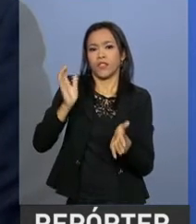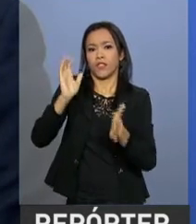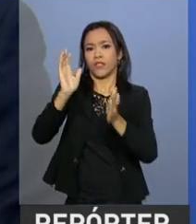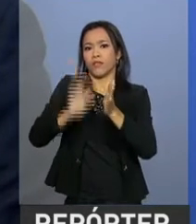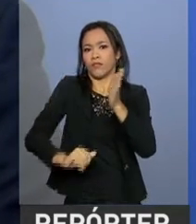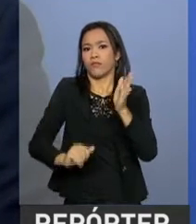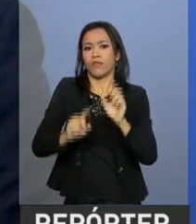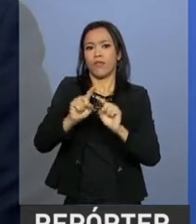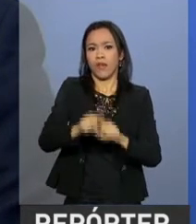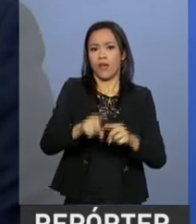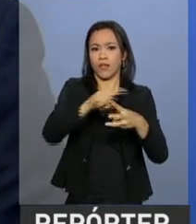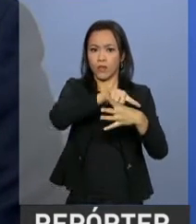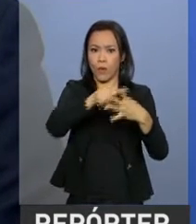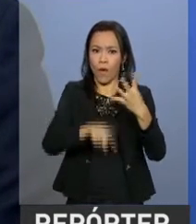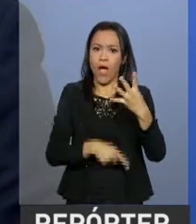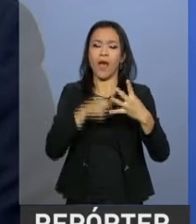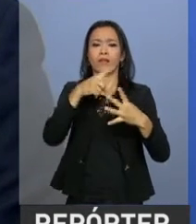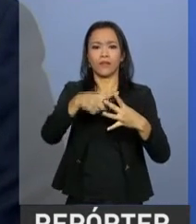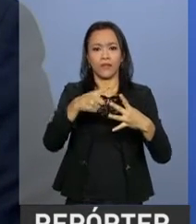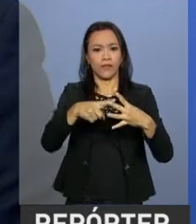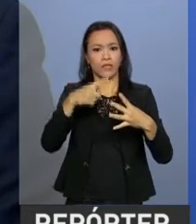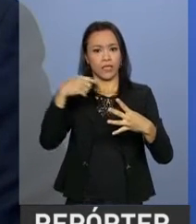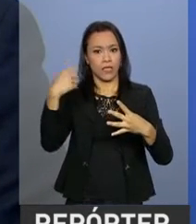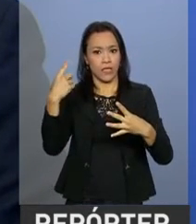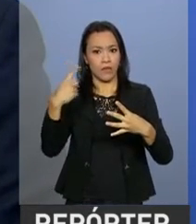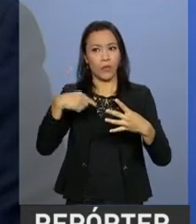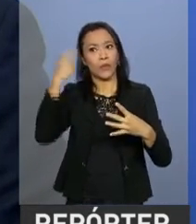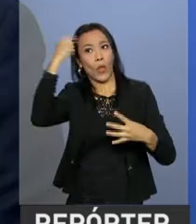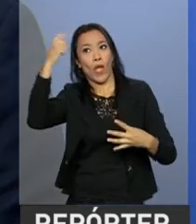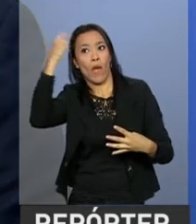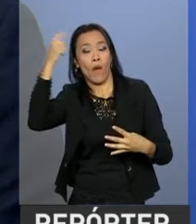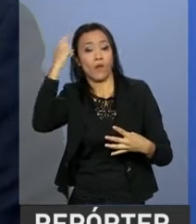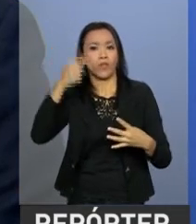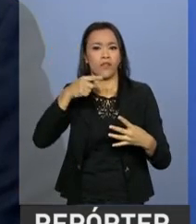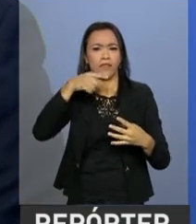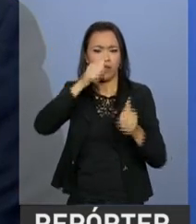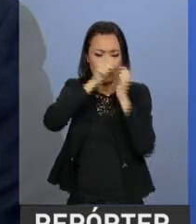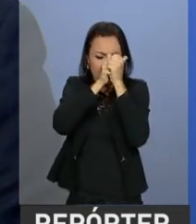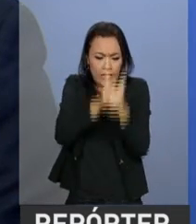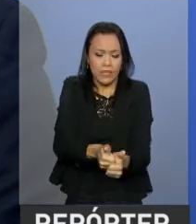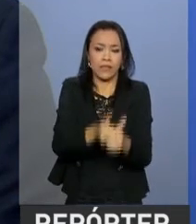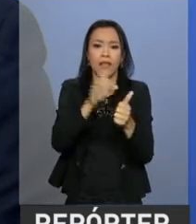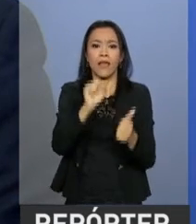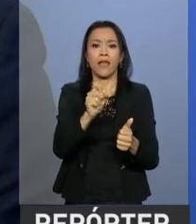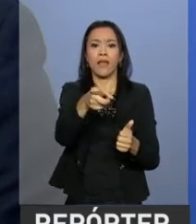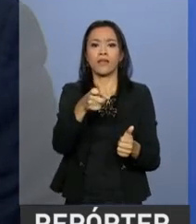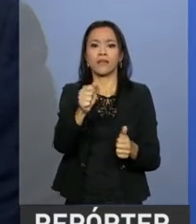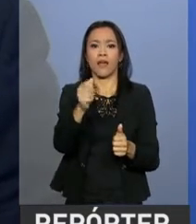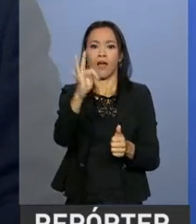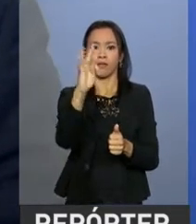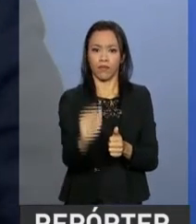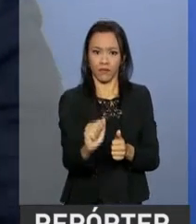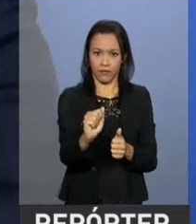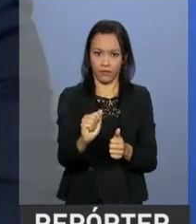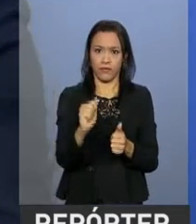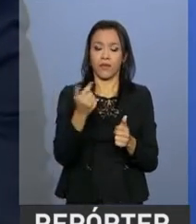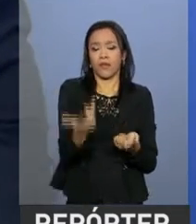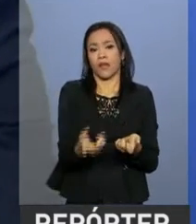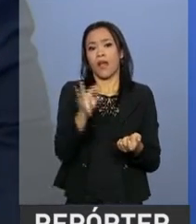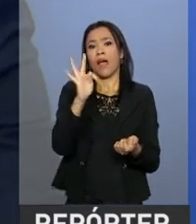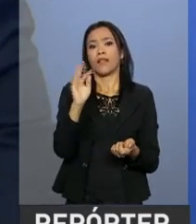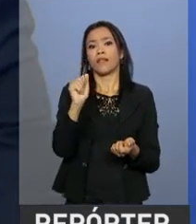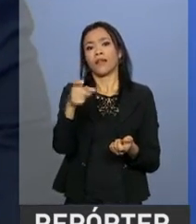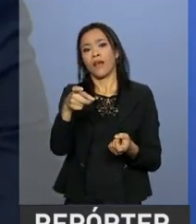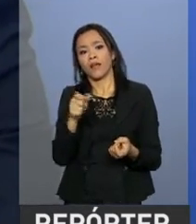das quatro operações fundamentais pela ideologia Ou seja é os as